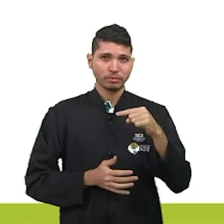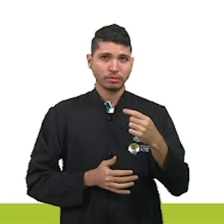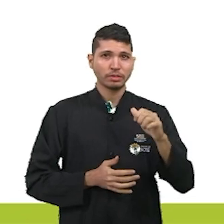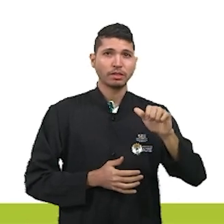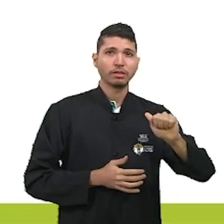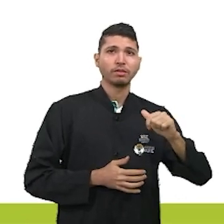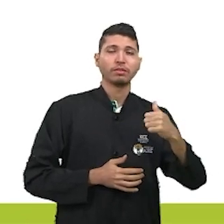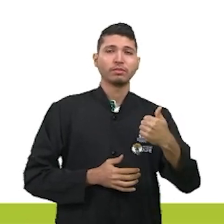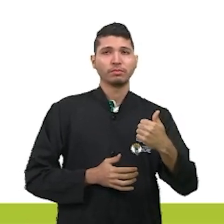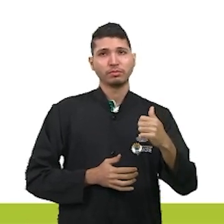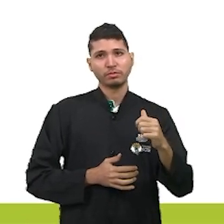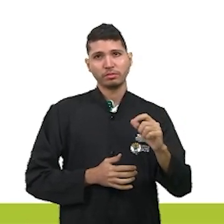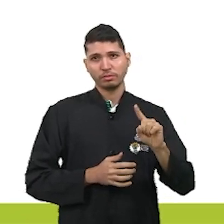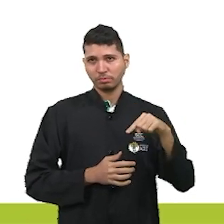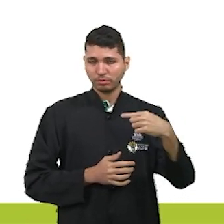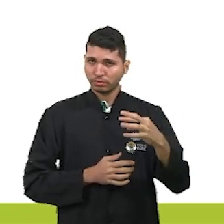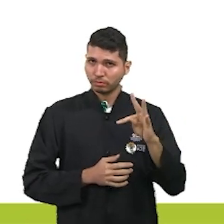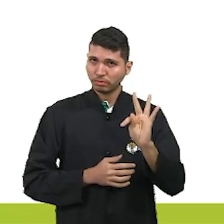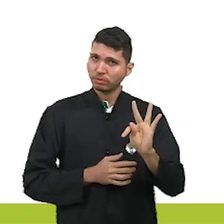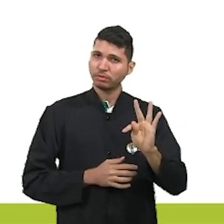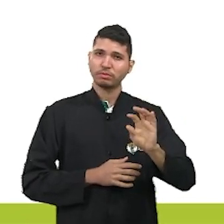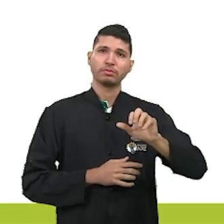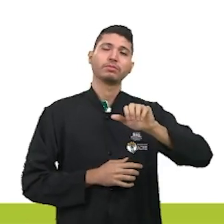T e o A2.